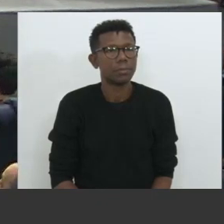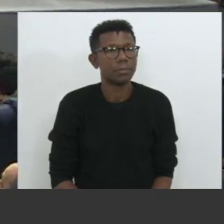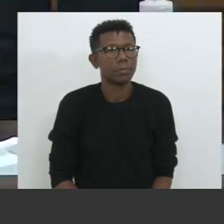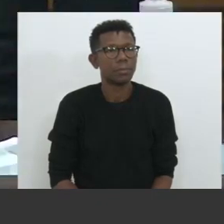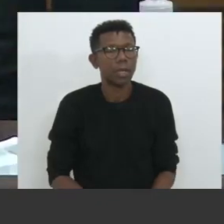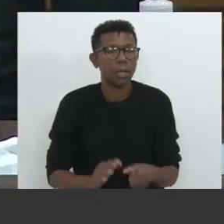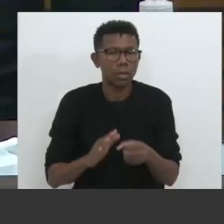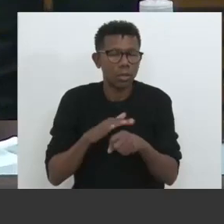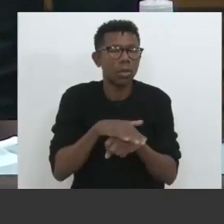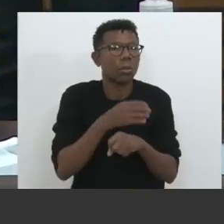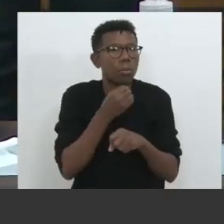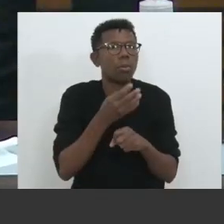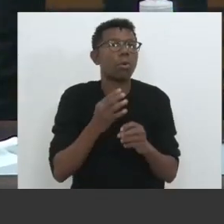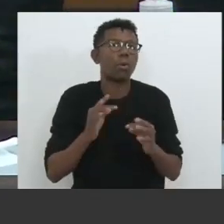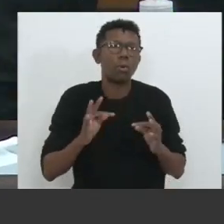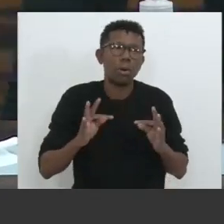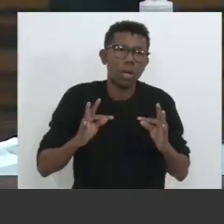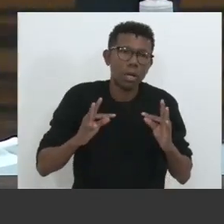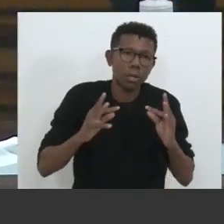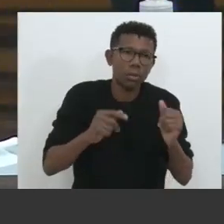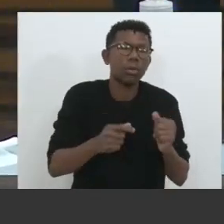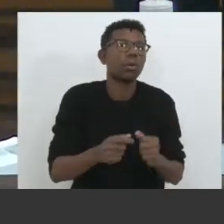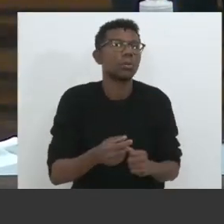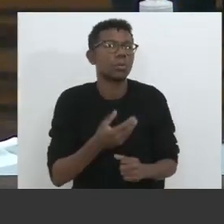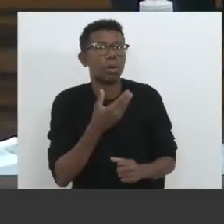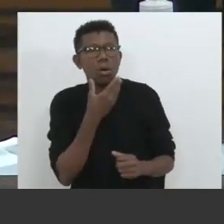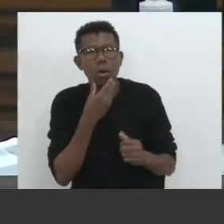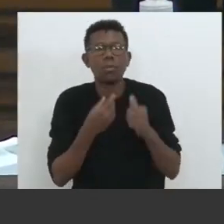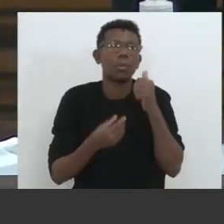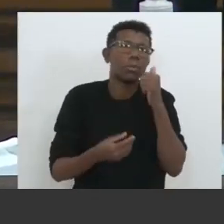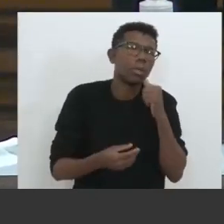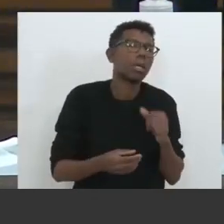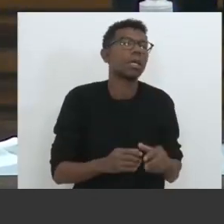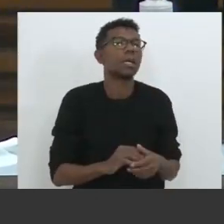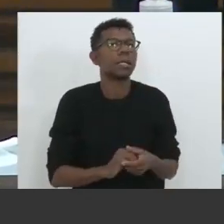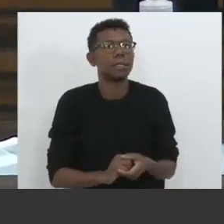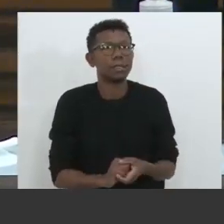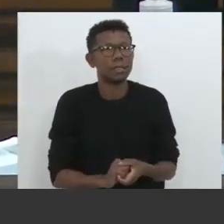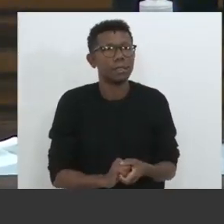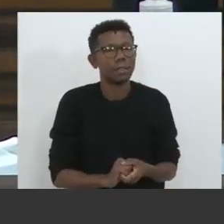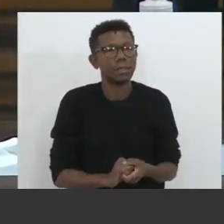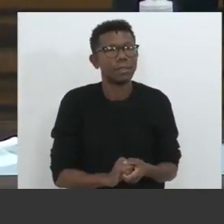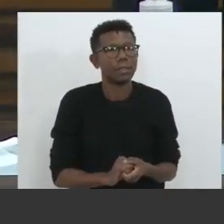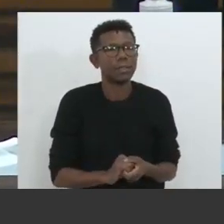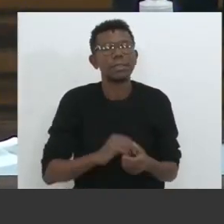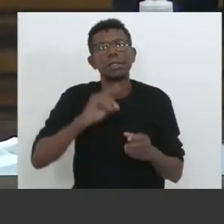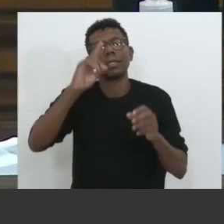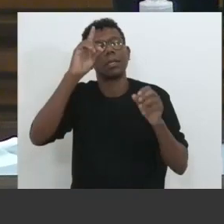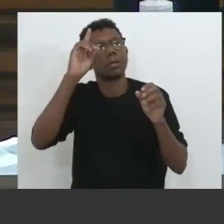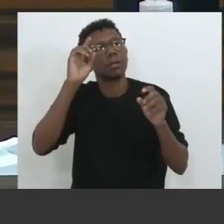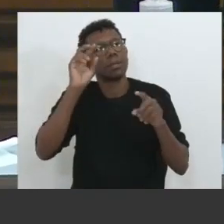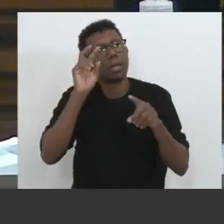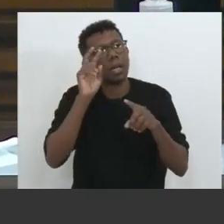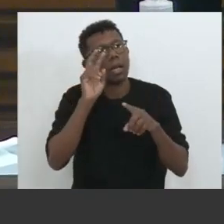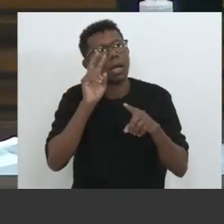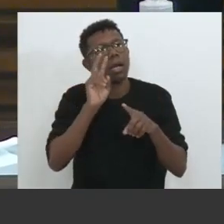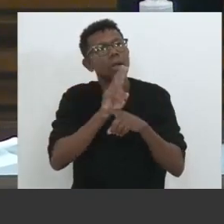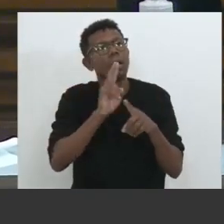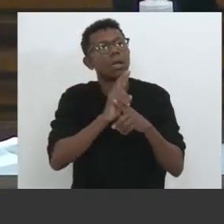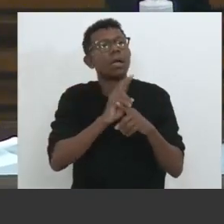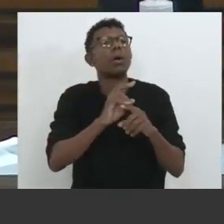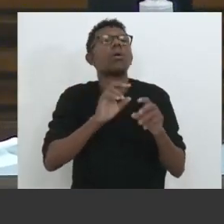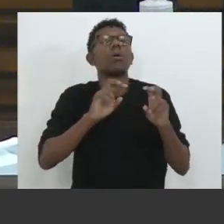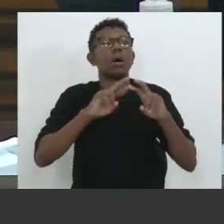Boa noite a todos senhor a todos e a todas sobre a proteção de Deus declaro aberta a presente